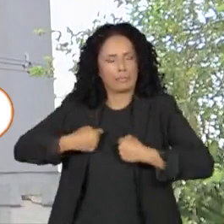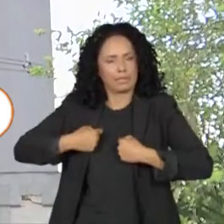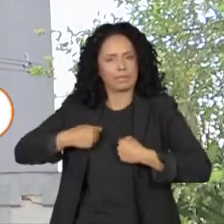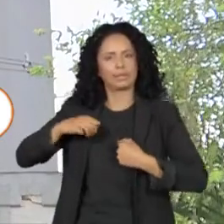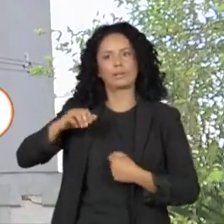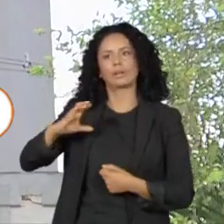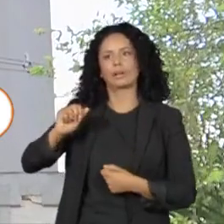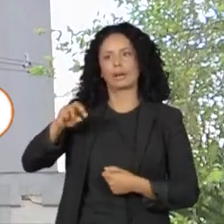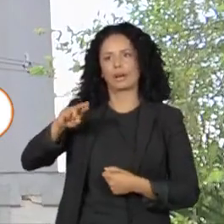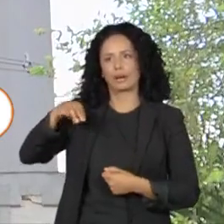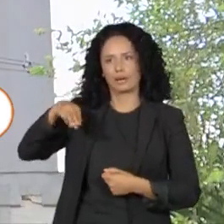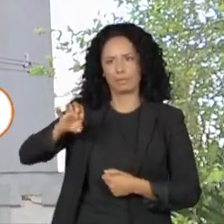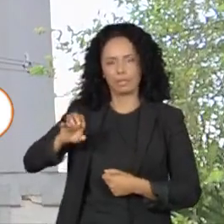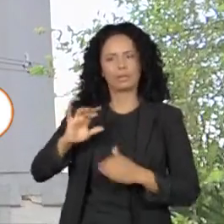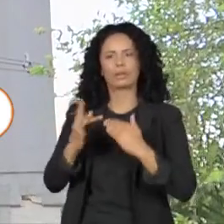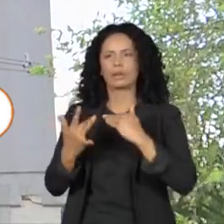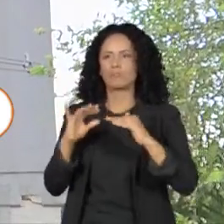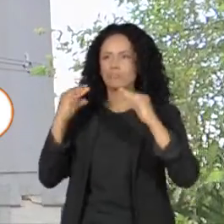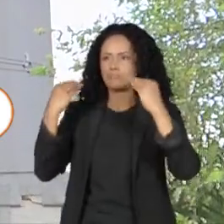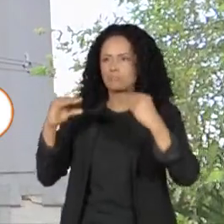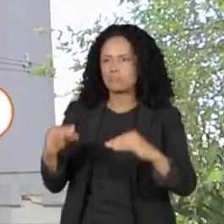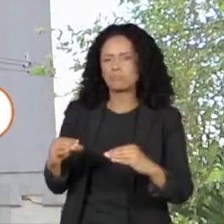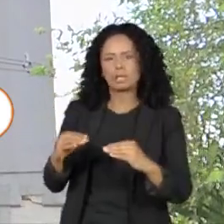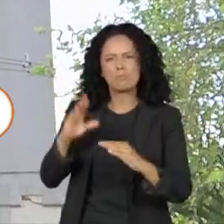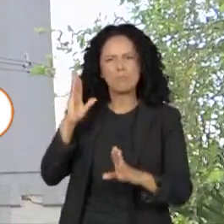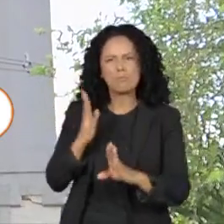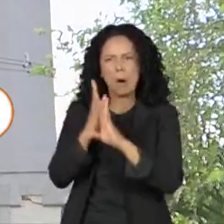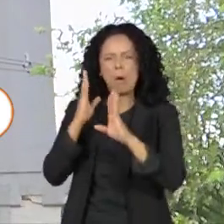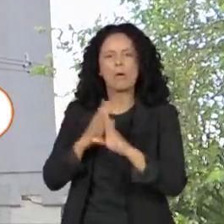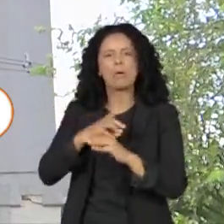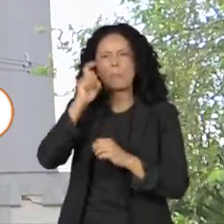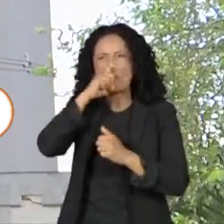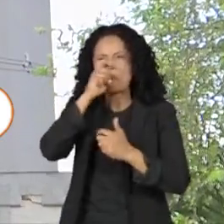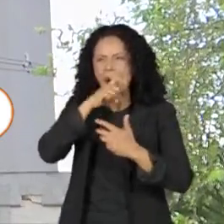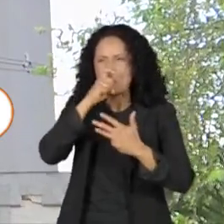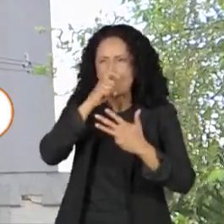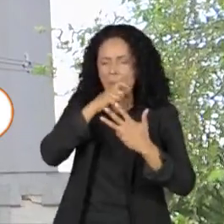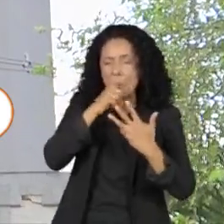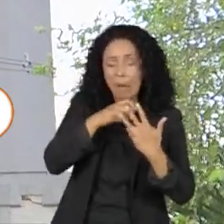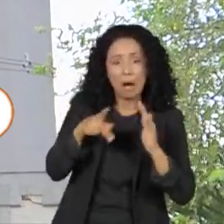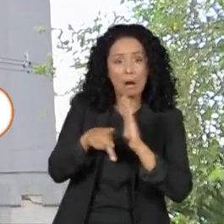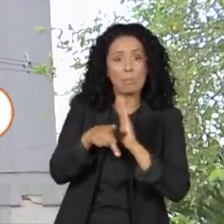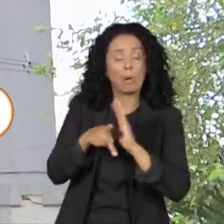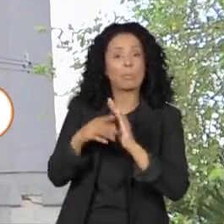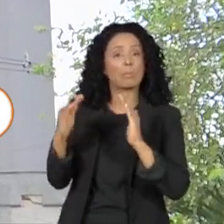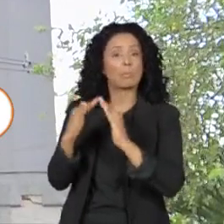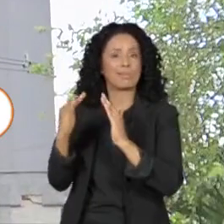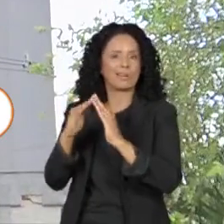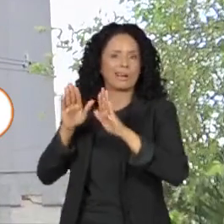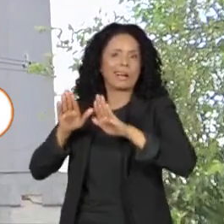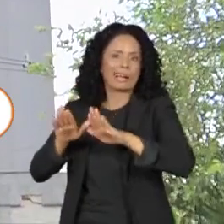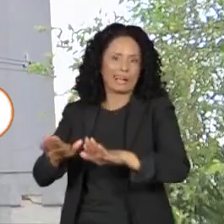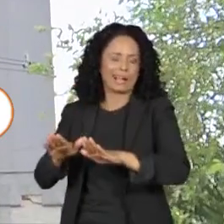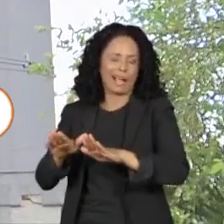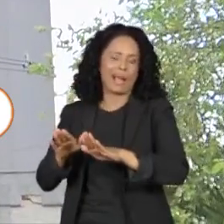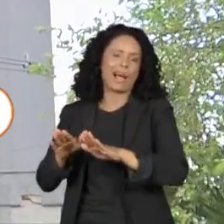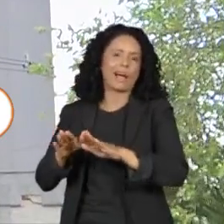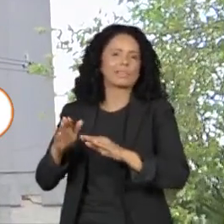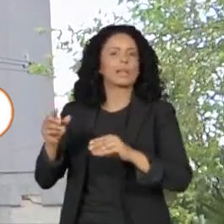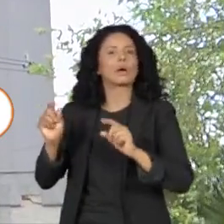redes sociais e descumprido uma série de medidas referentes à prisão domiciliar que ele cumpria até